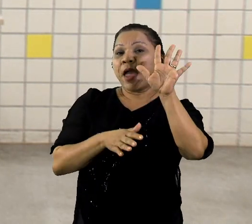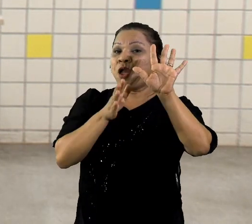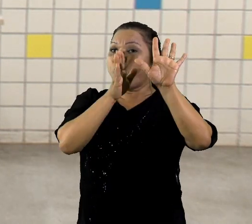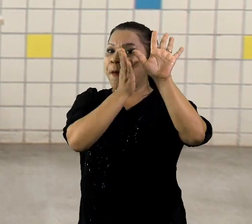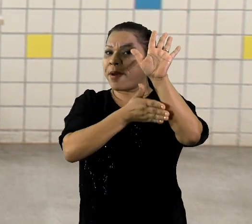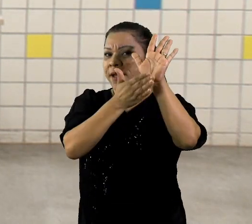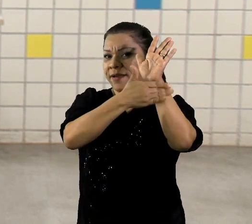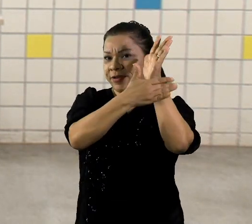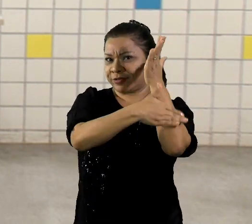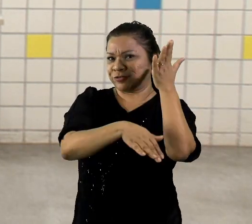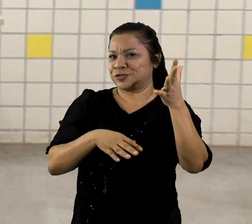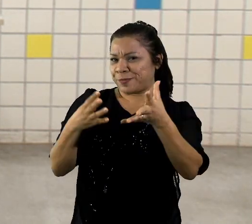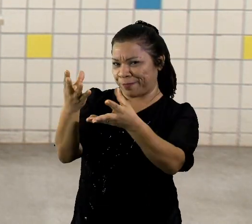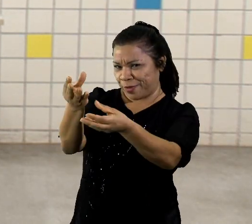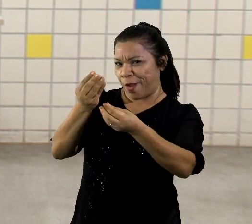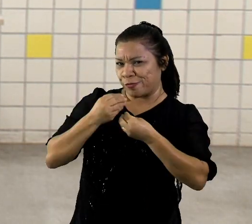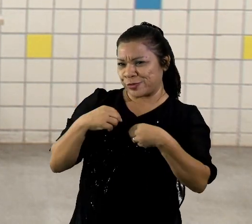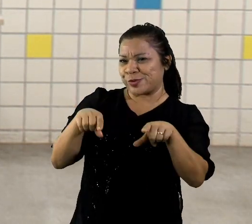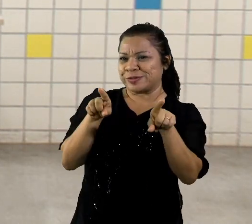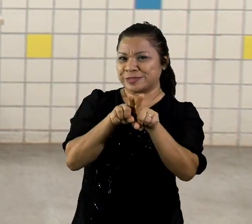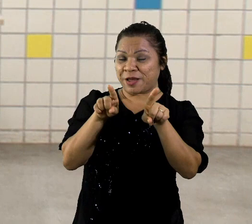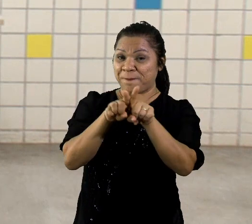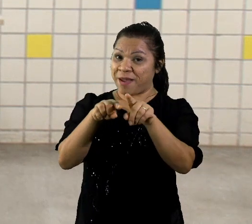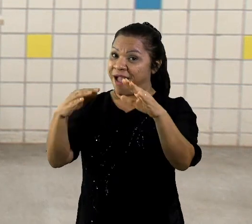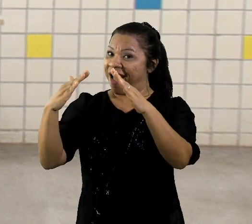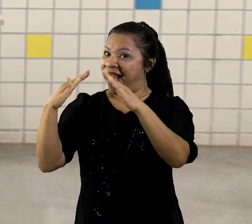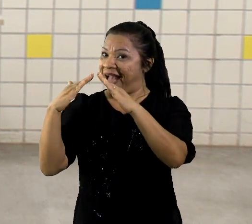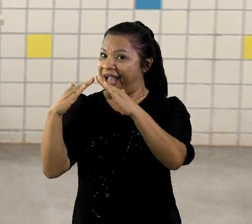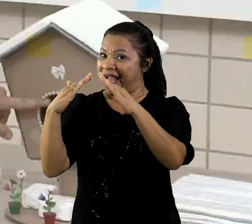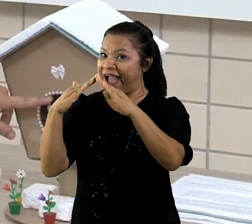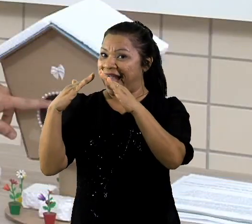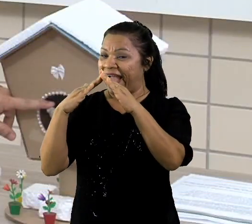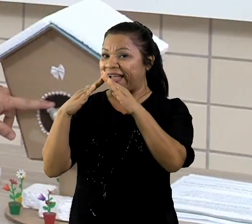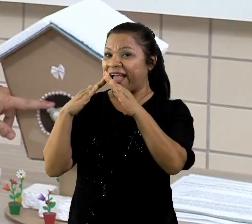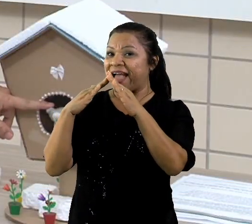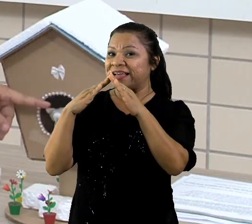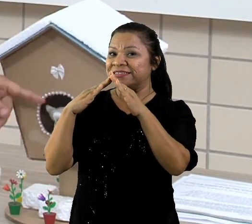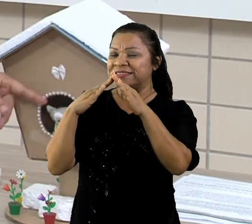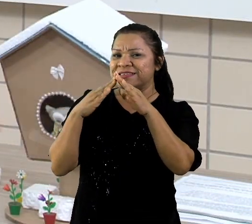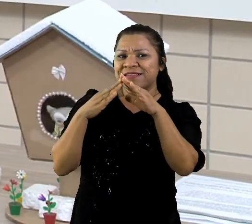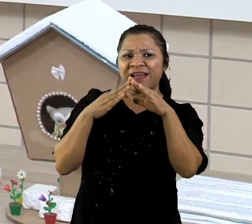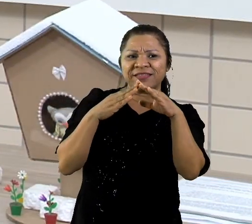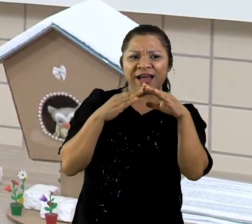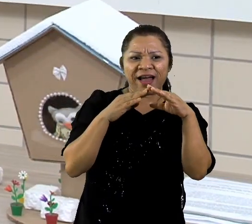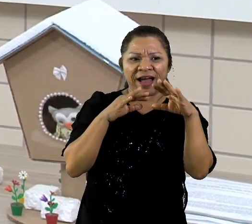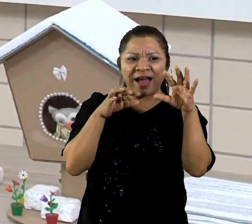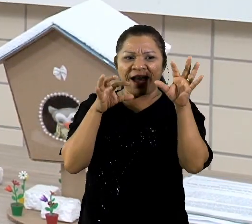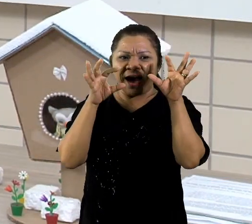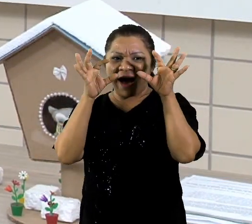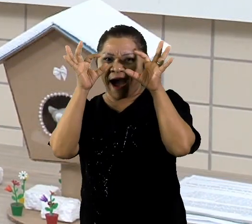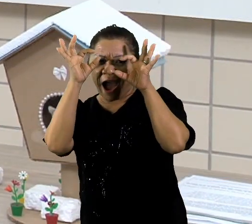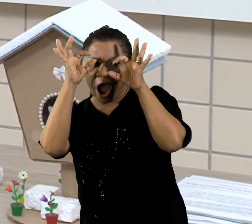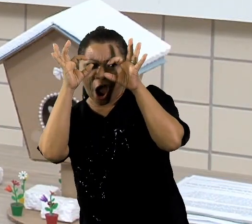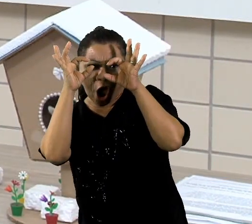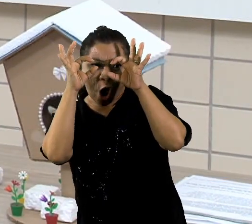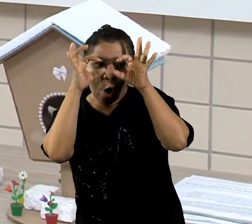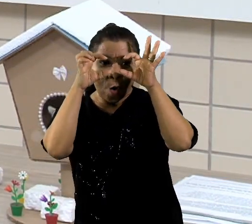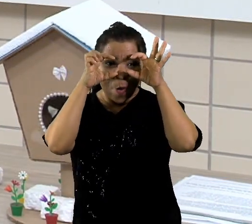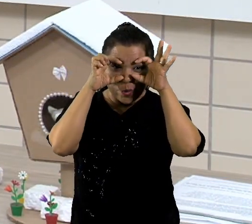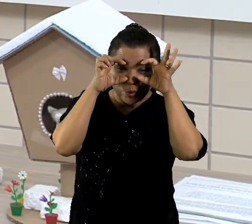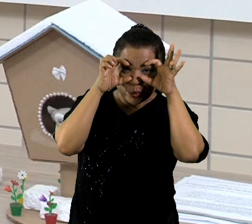Benedita Galvão, sabe o que eu trouxe? A casinha da coruja. Olha ela que veio comigo participar dessa aula com